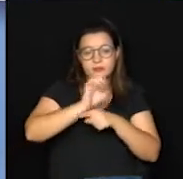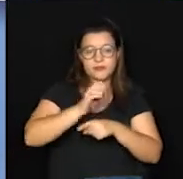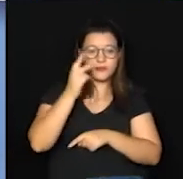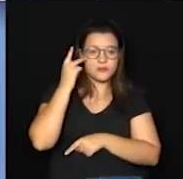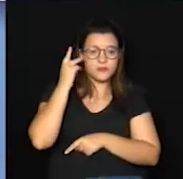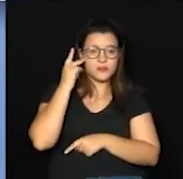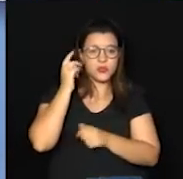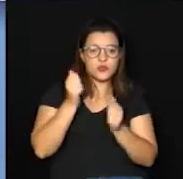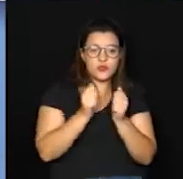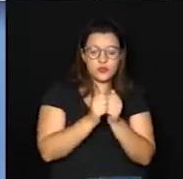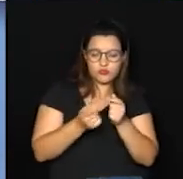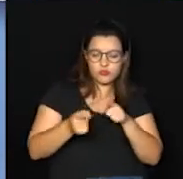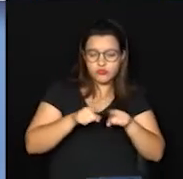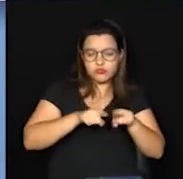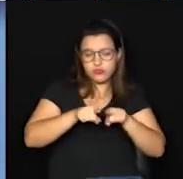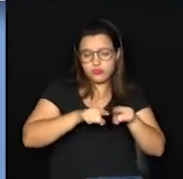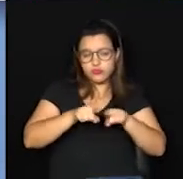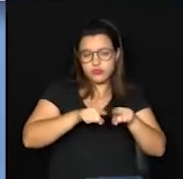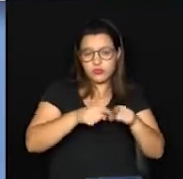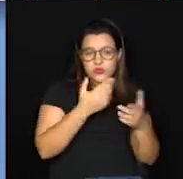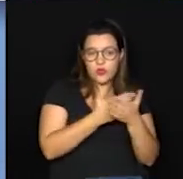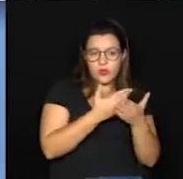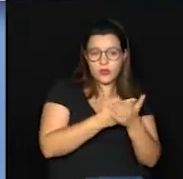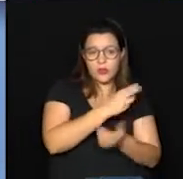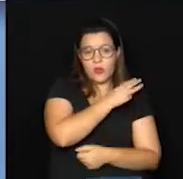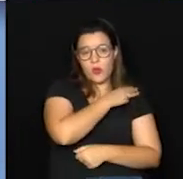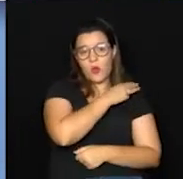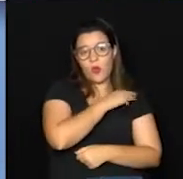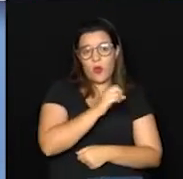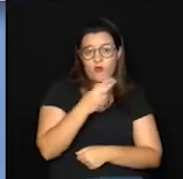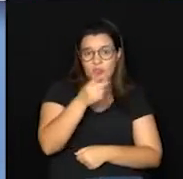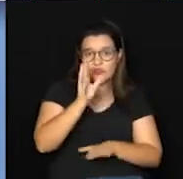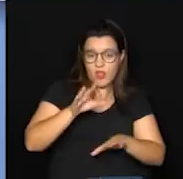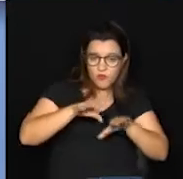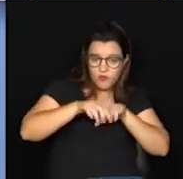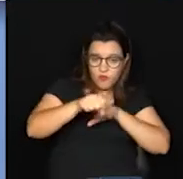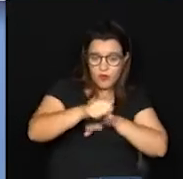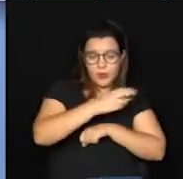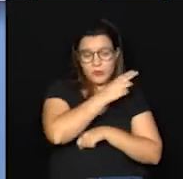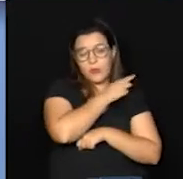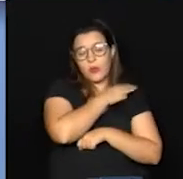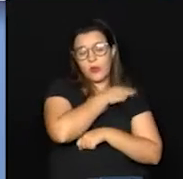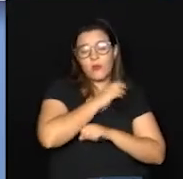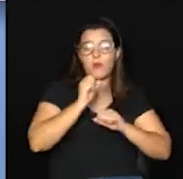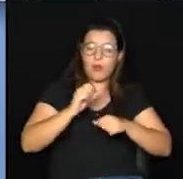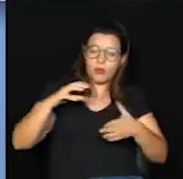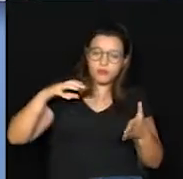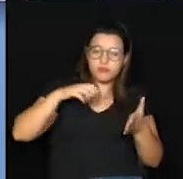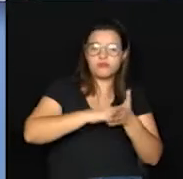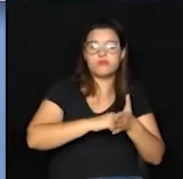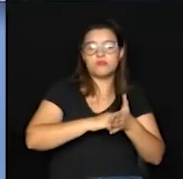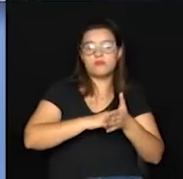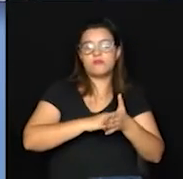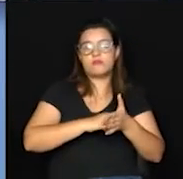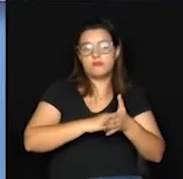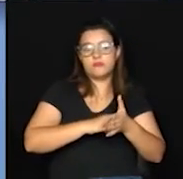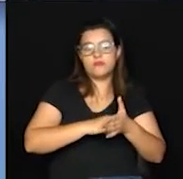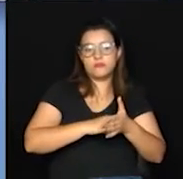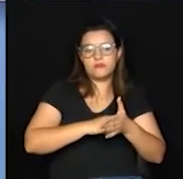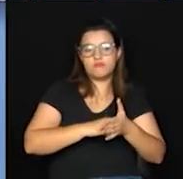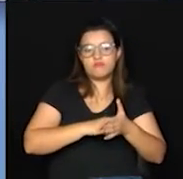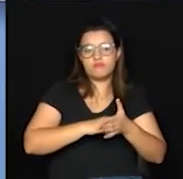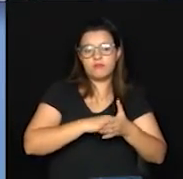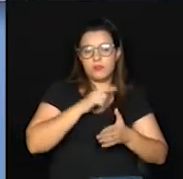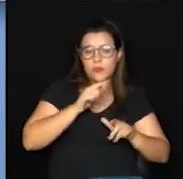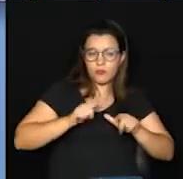concomitante com o ensino médio. Ou você, que já terminou o ensino médio, também pode aí recorrer a essa